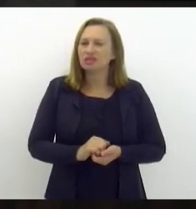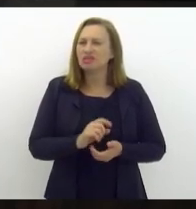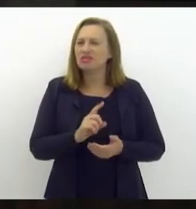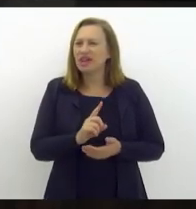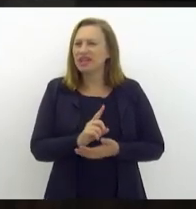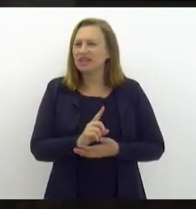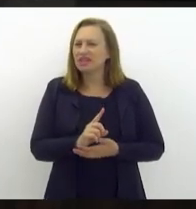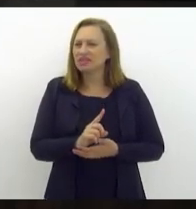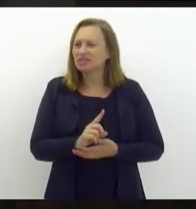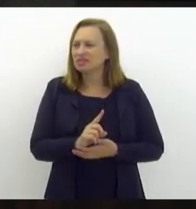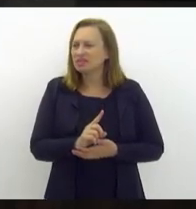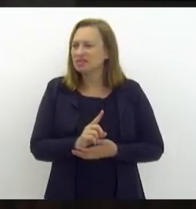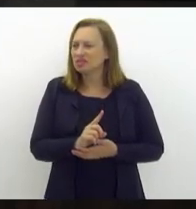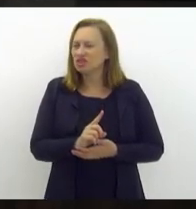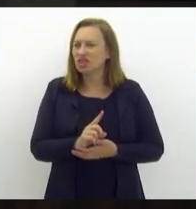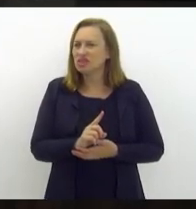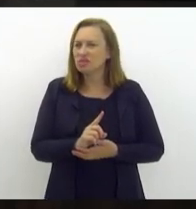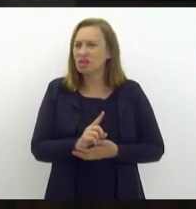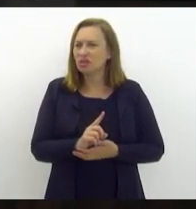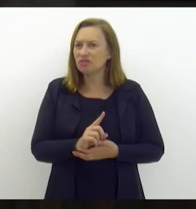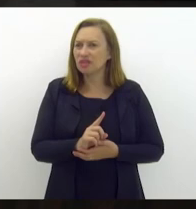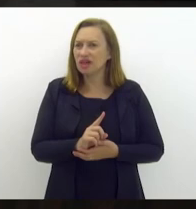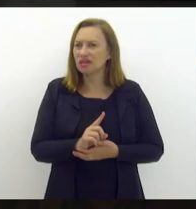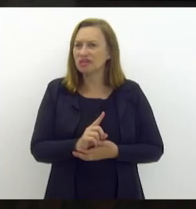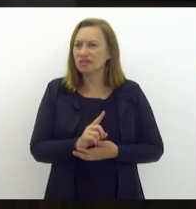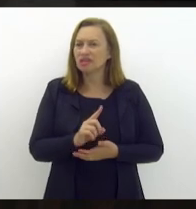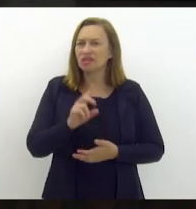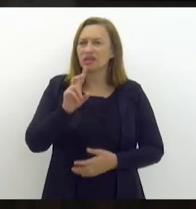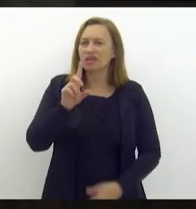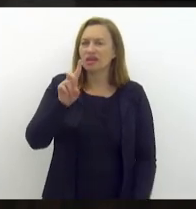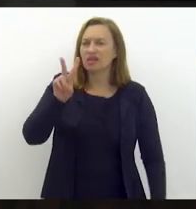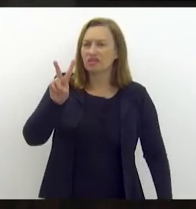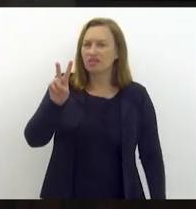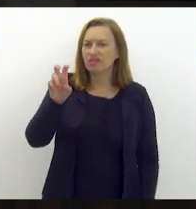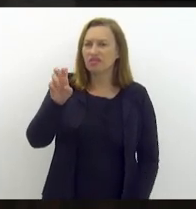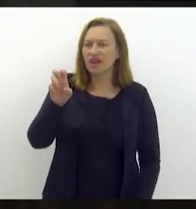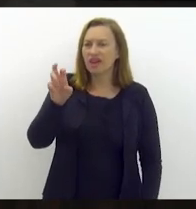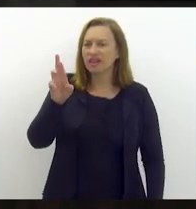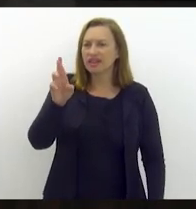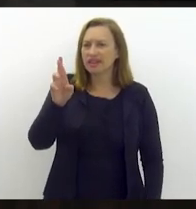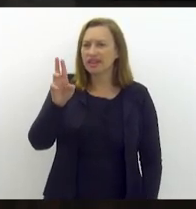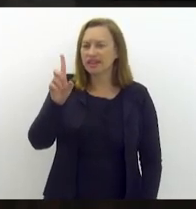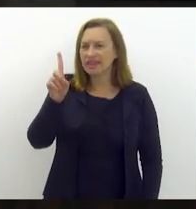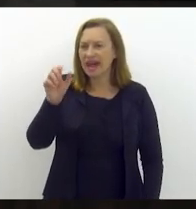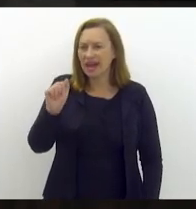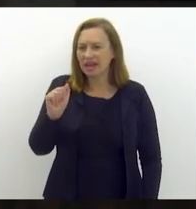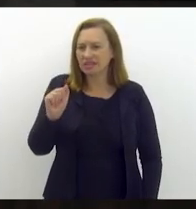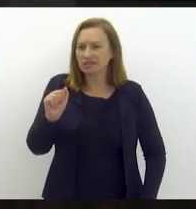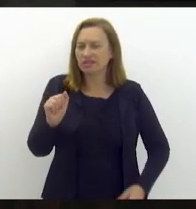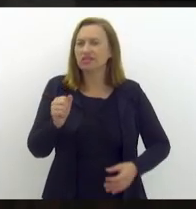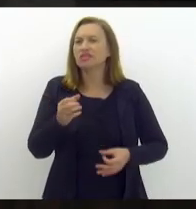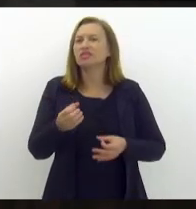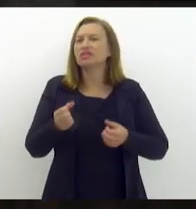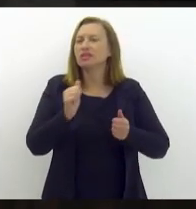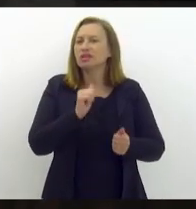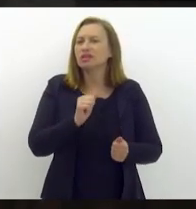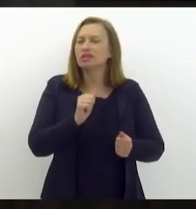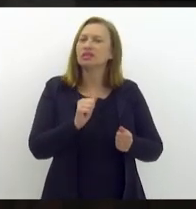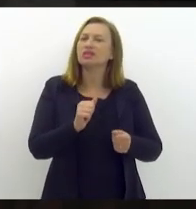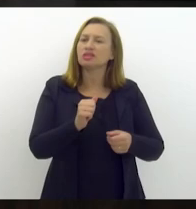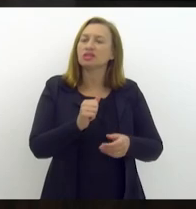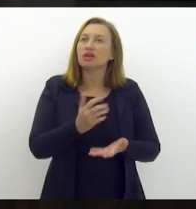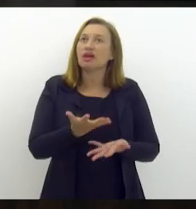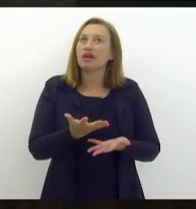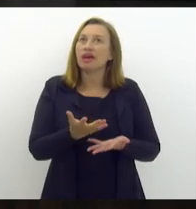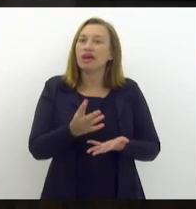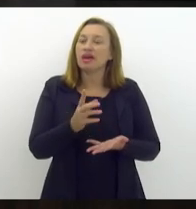às entidades condenadas com sentenças tramitada em julgamento por prática de exploração de trabalho